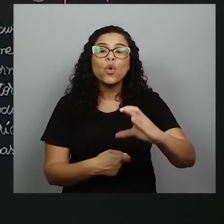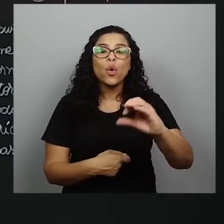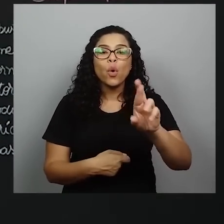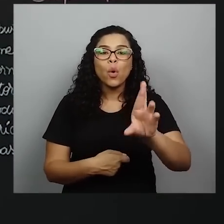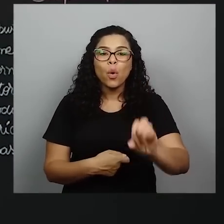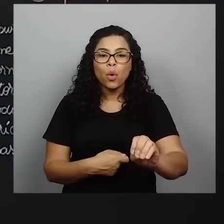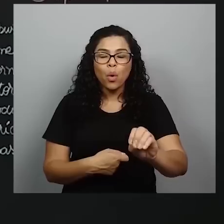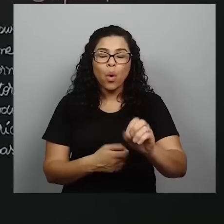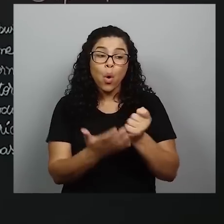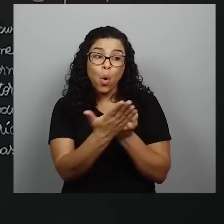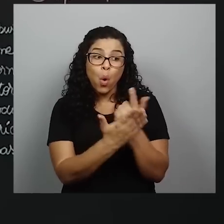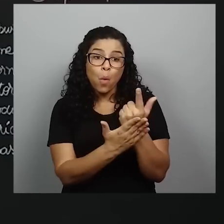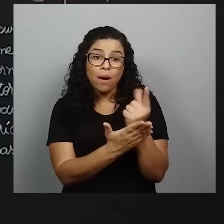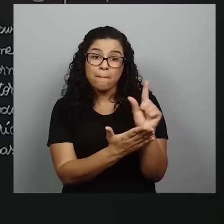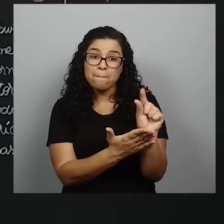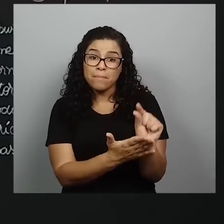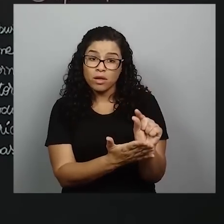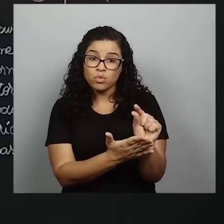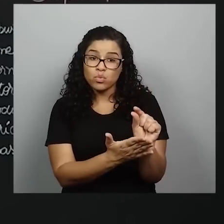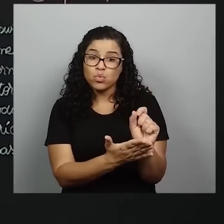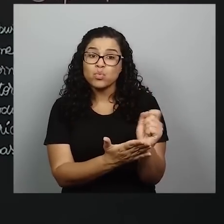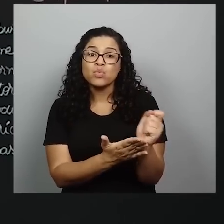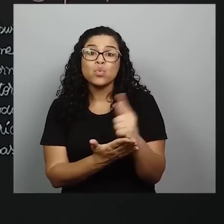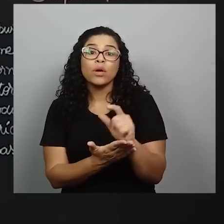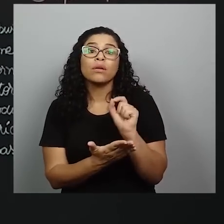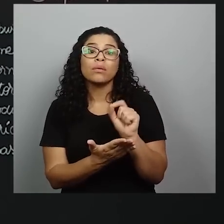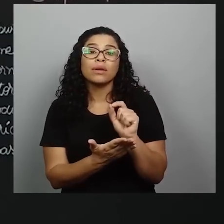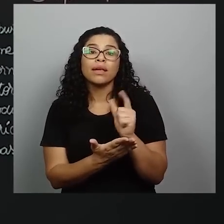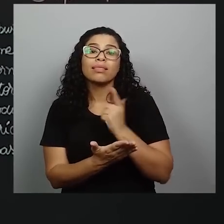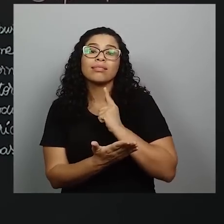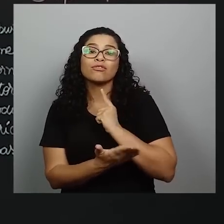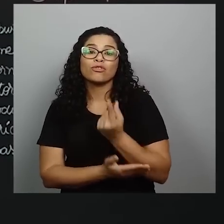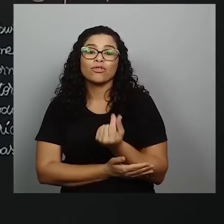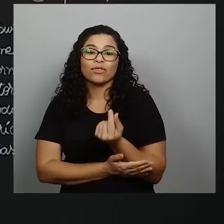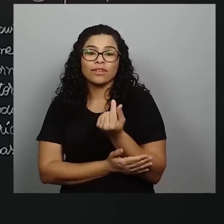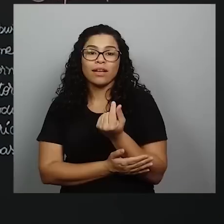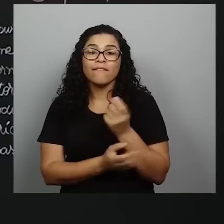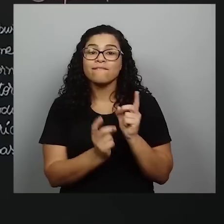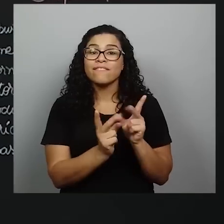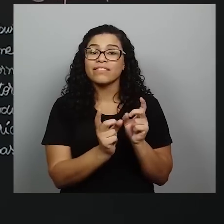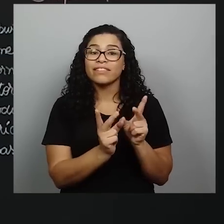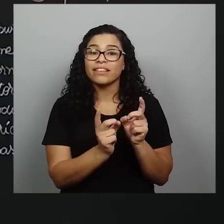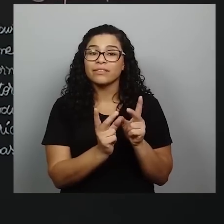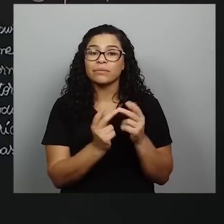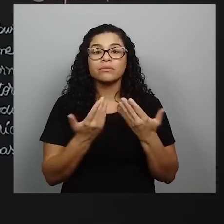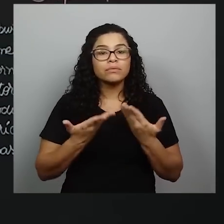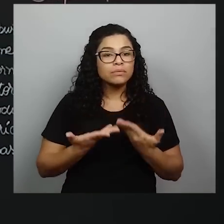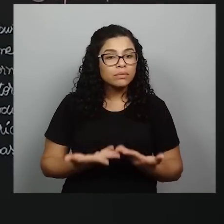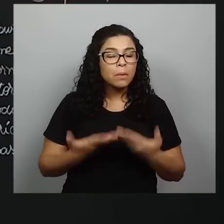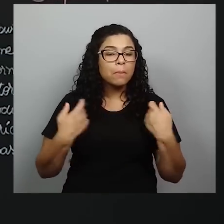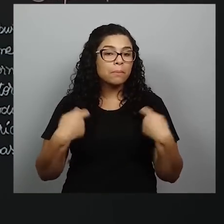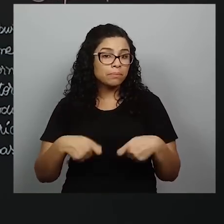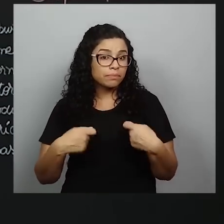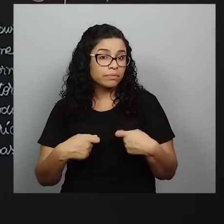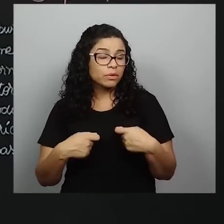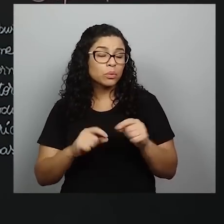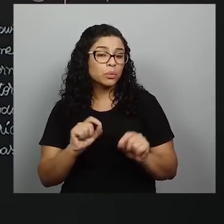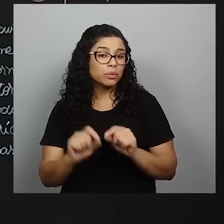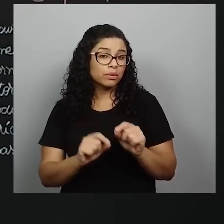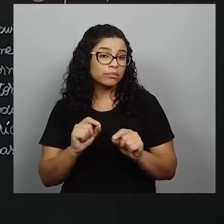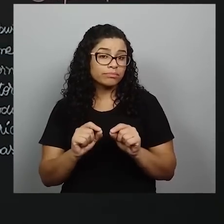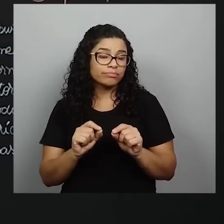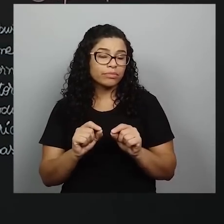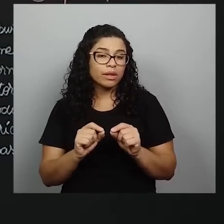preciso comprar menos do que eu consigo ter de dinheiro vendendo. Então, para isso, eu